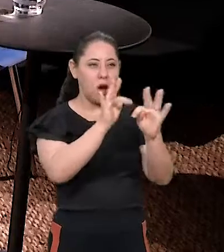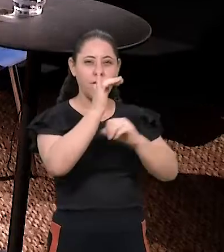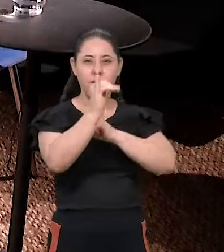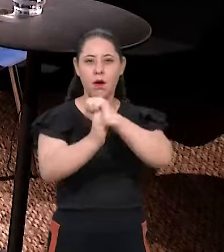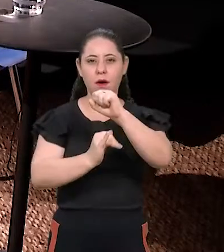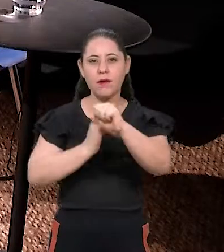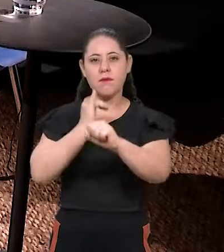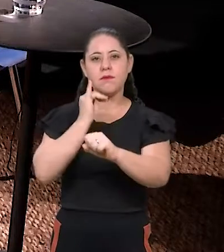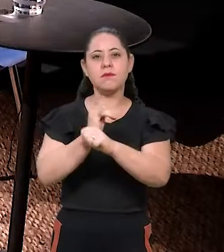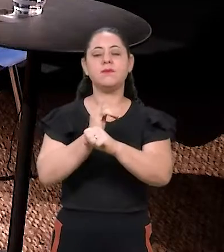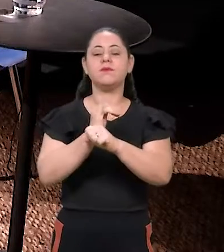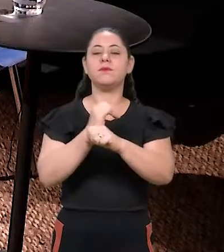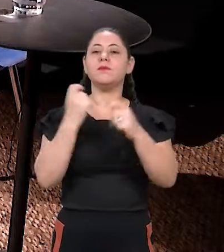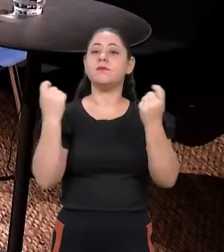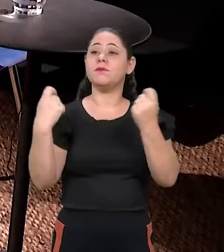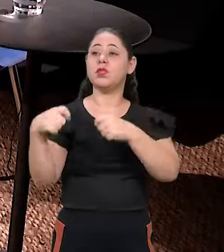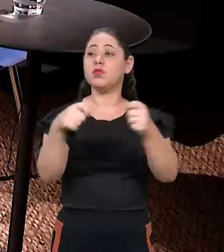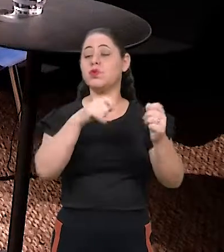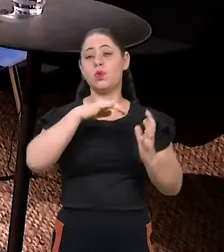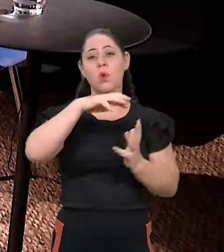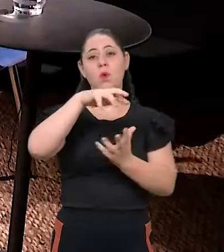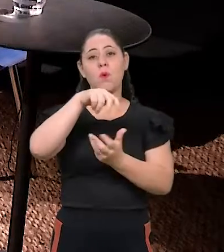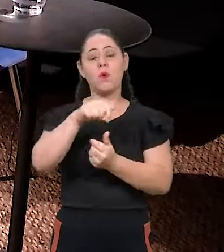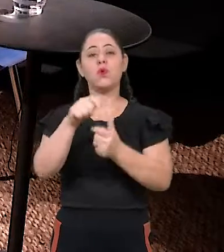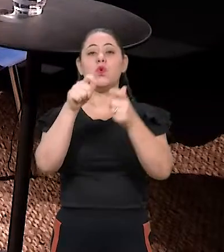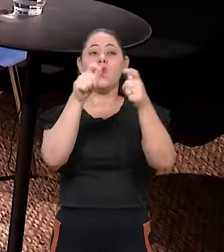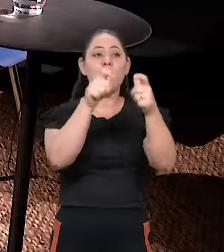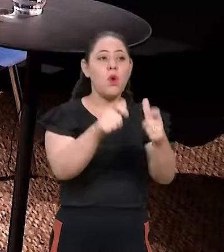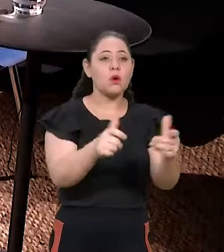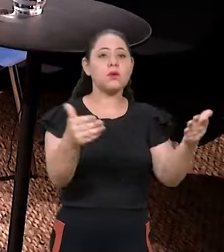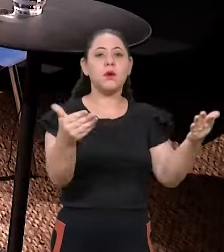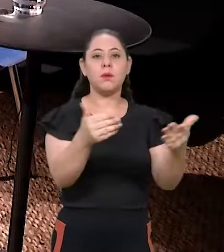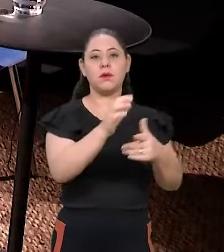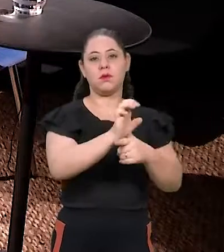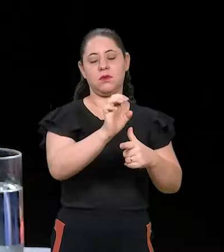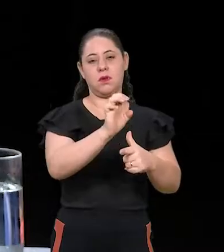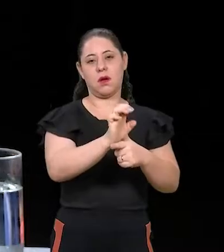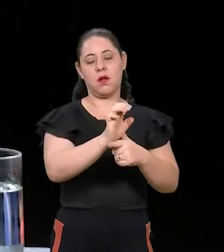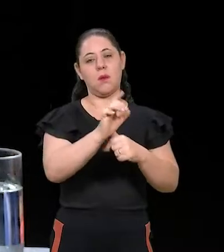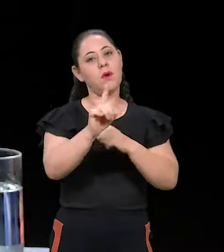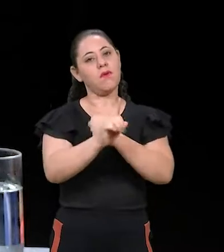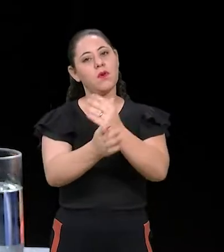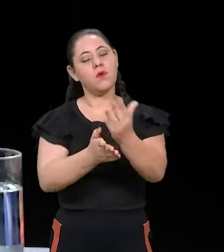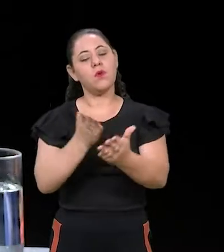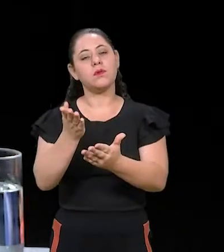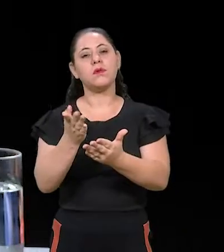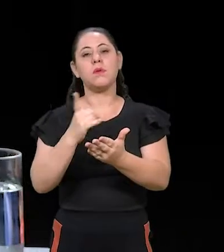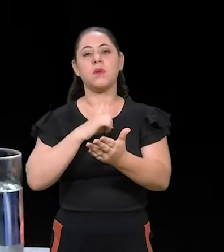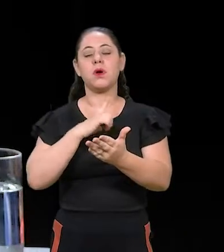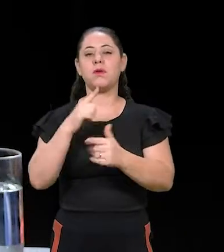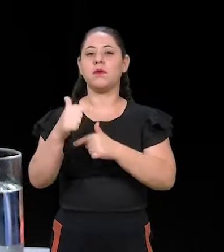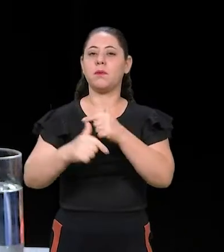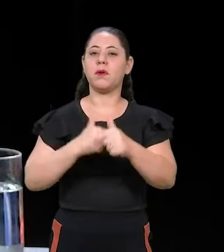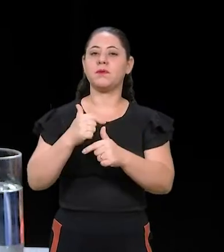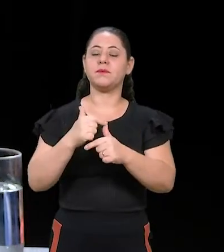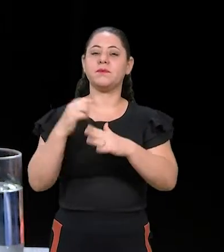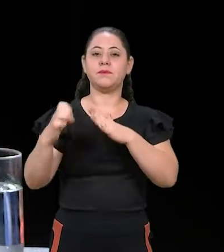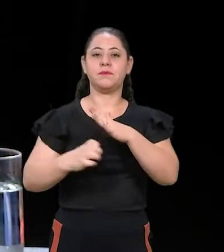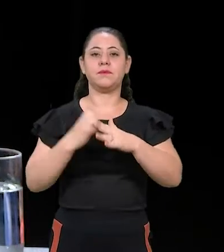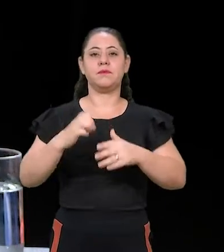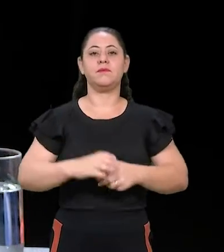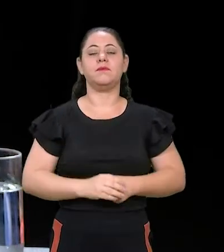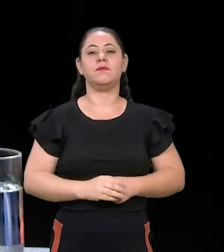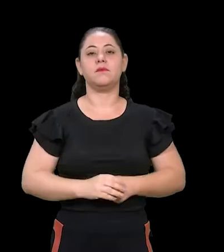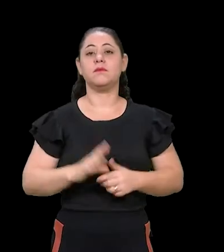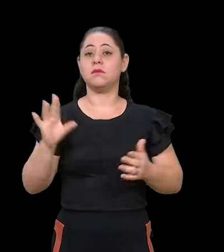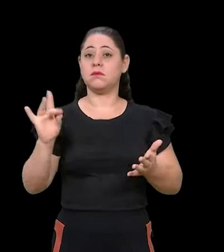questões tecnológicas, né? Com as demandas mundiais e locais para poder oferecer um bom serviço para esse empresário